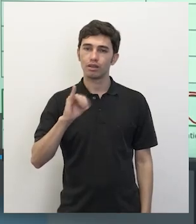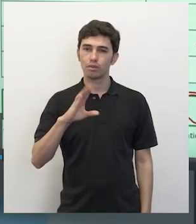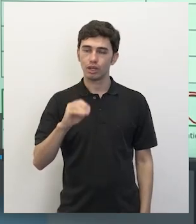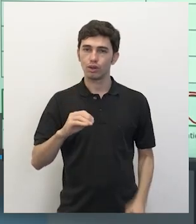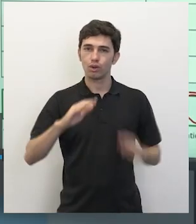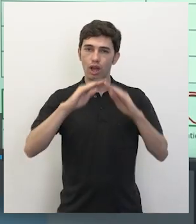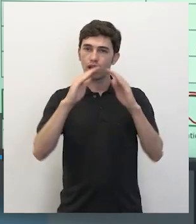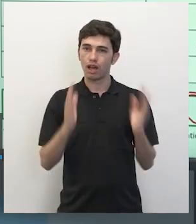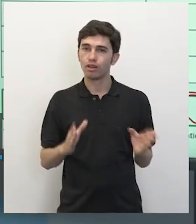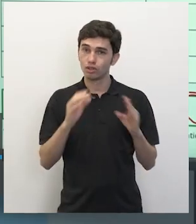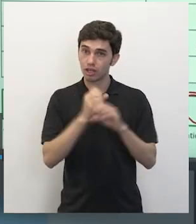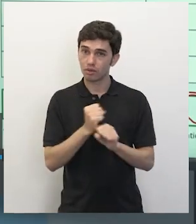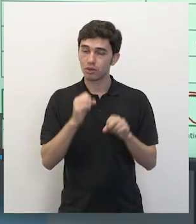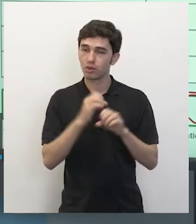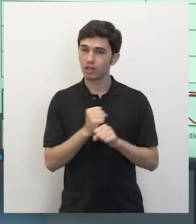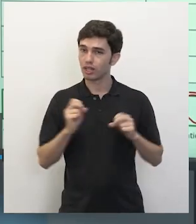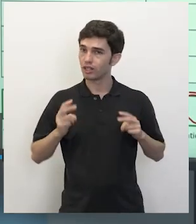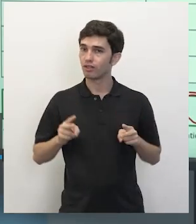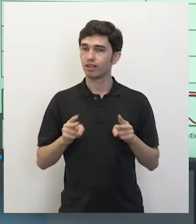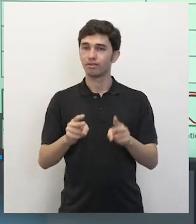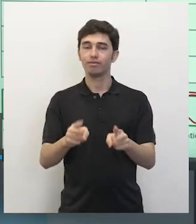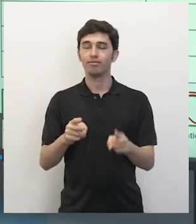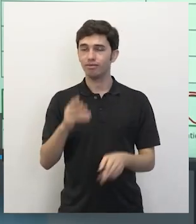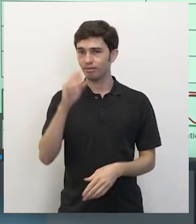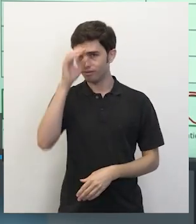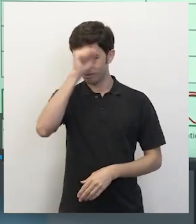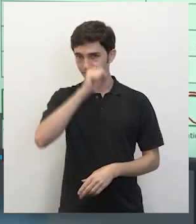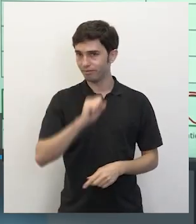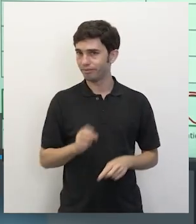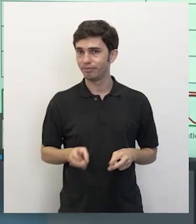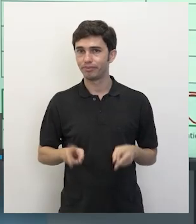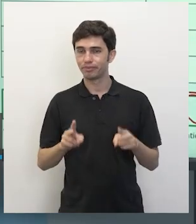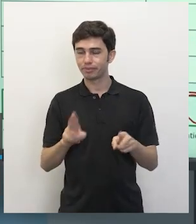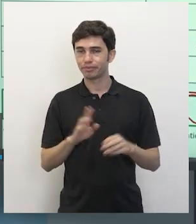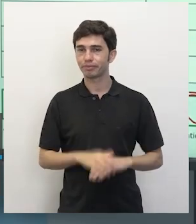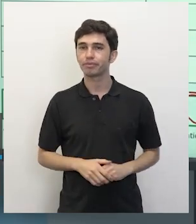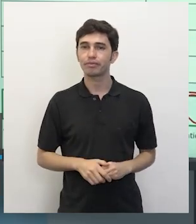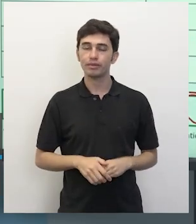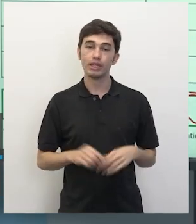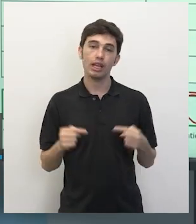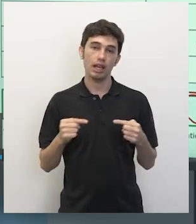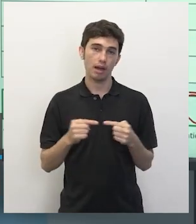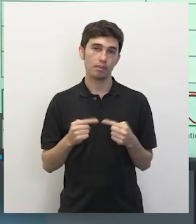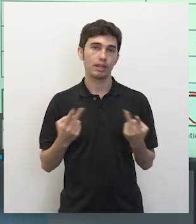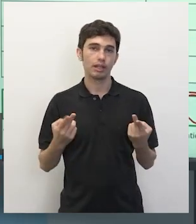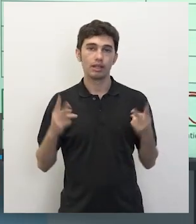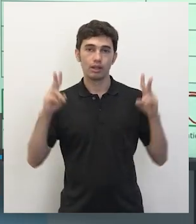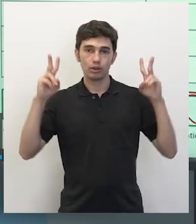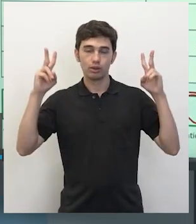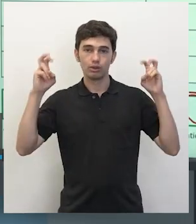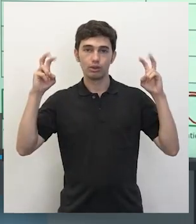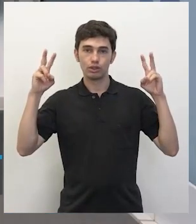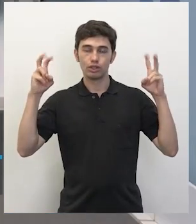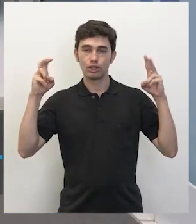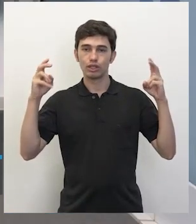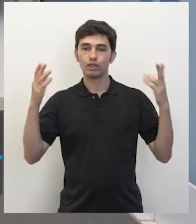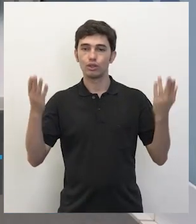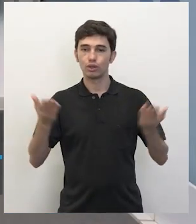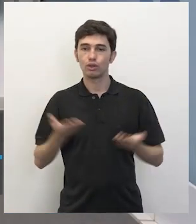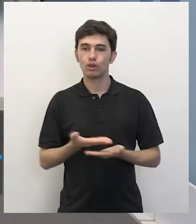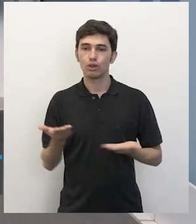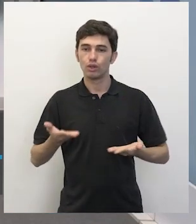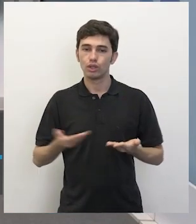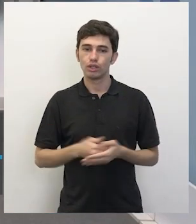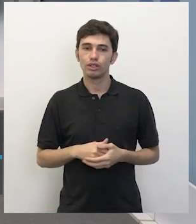Então, é extremamente importante essa ideia, que vem aí de encontro ao título da aula, né? Viviane, será que a gente está falando